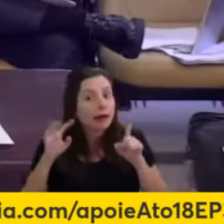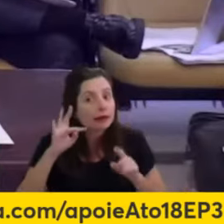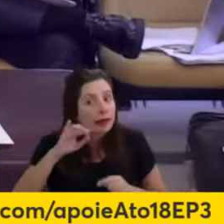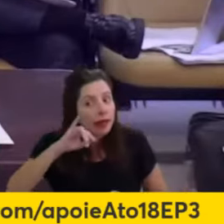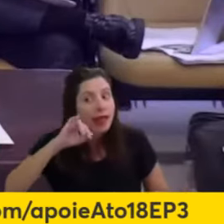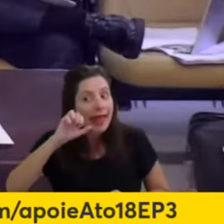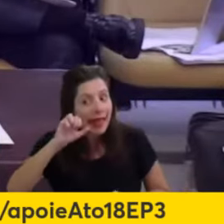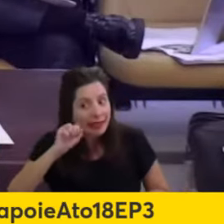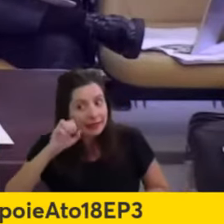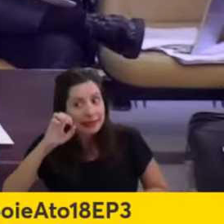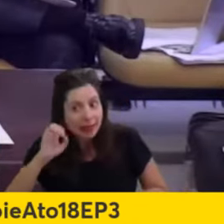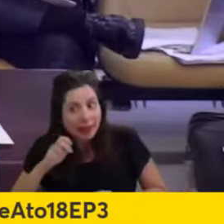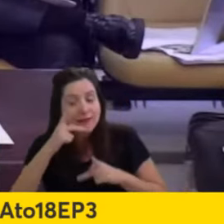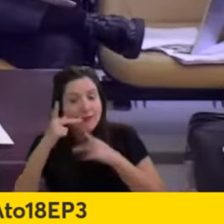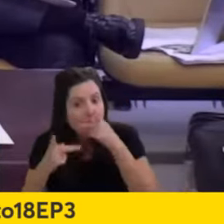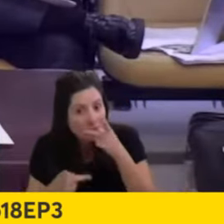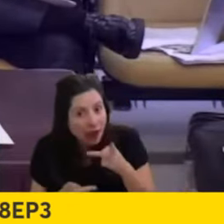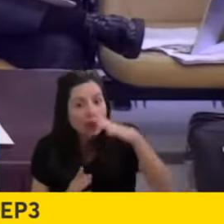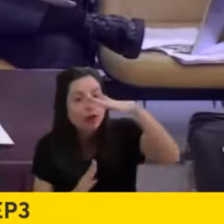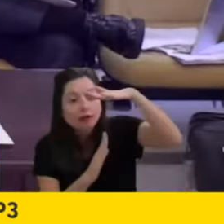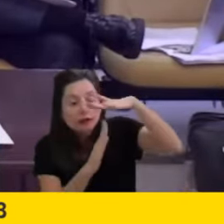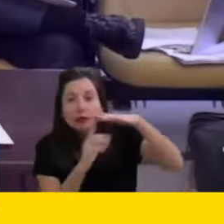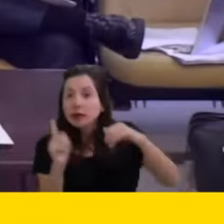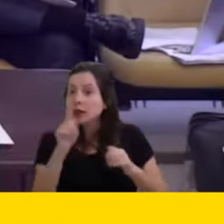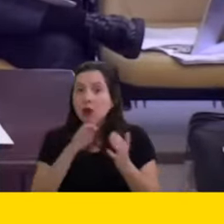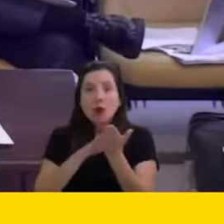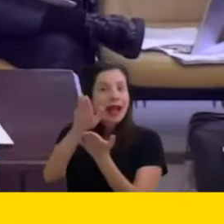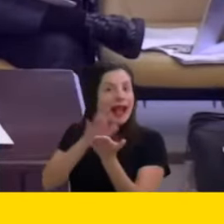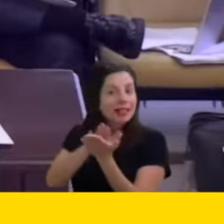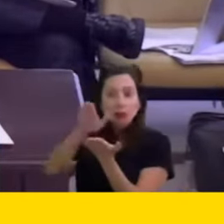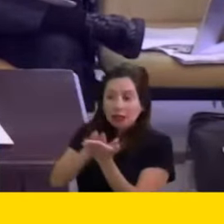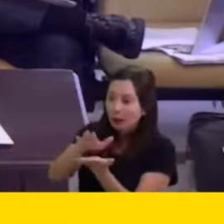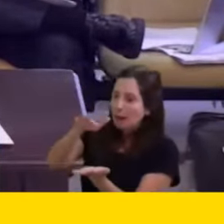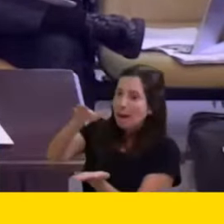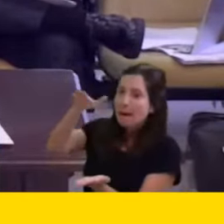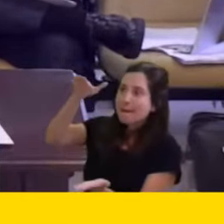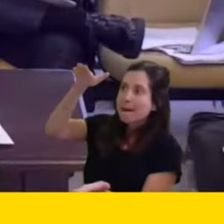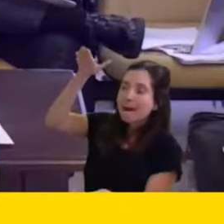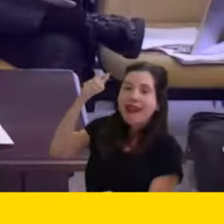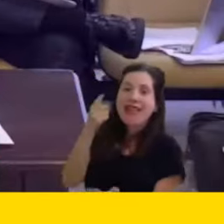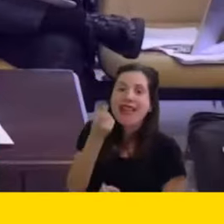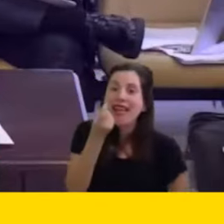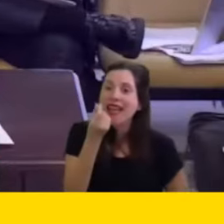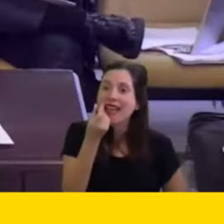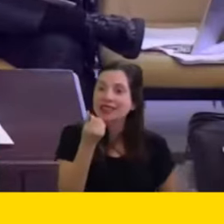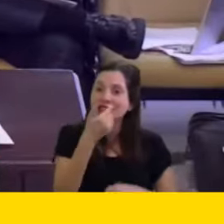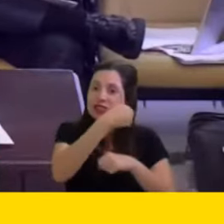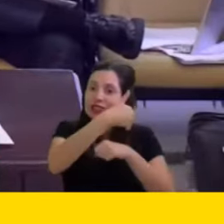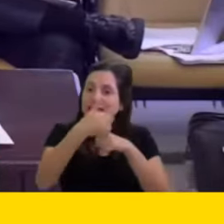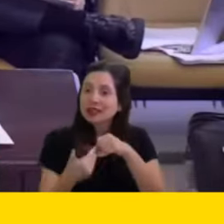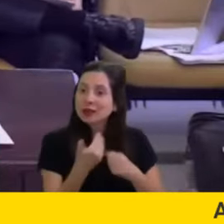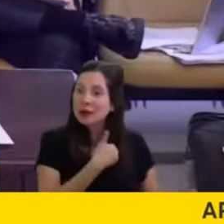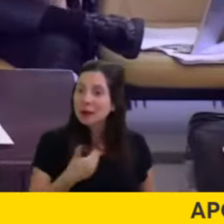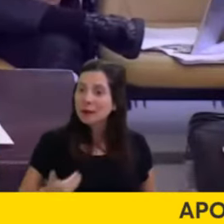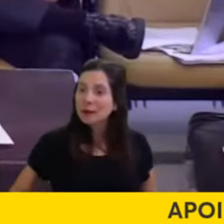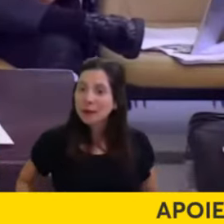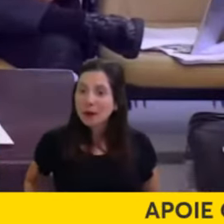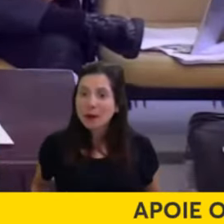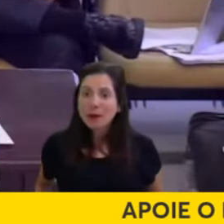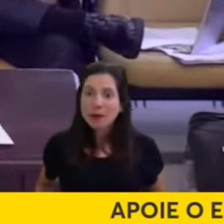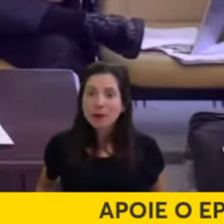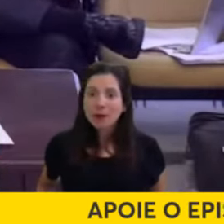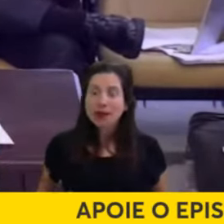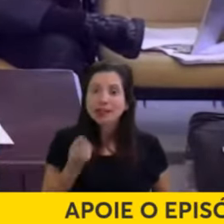de gastos sem despesas extraordinárias é dinheiro público excelência é fundo partidário aí diz o